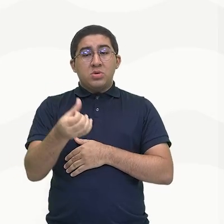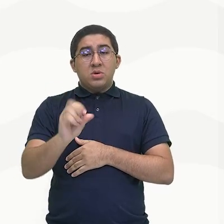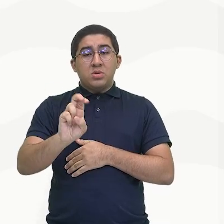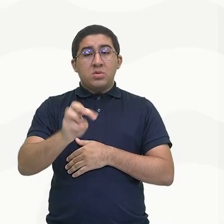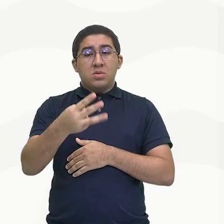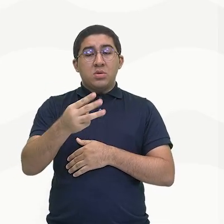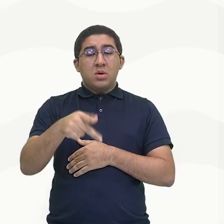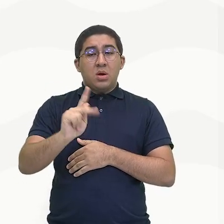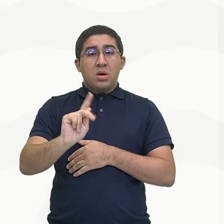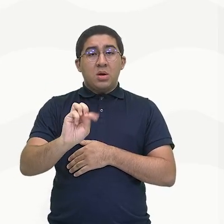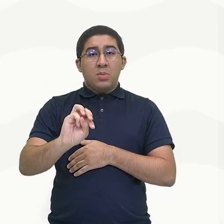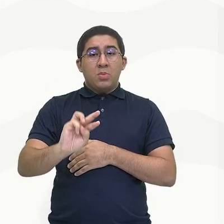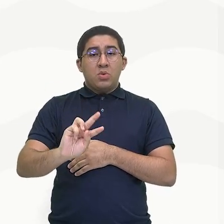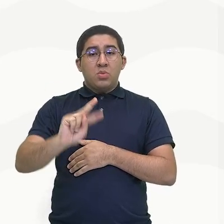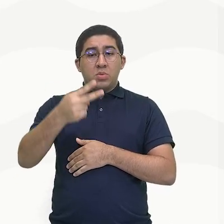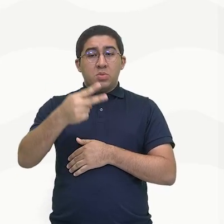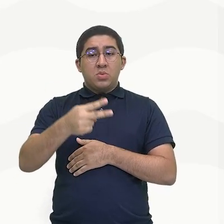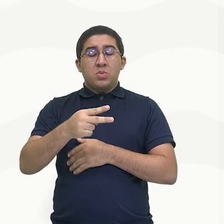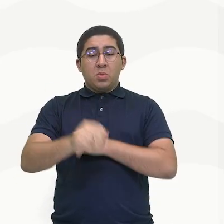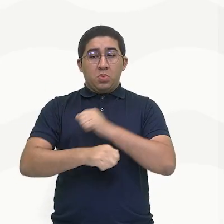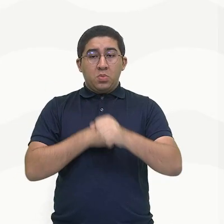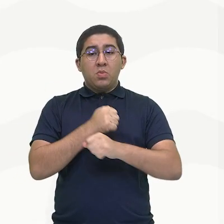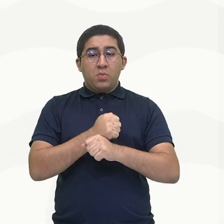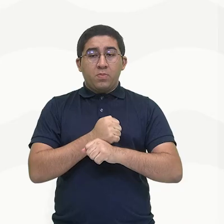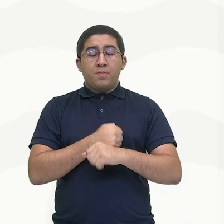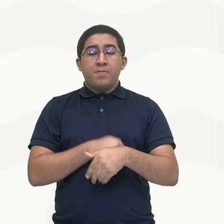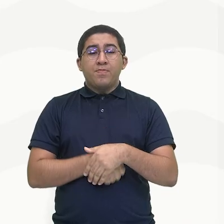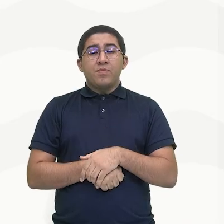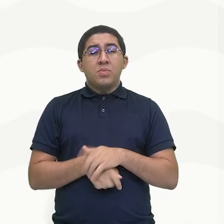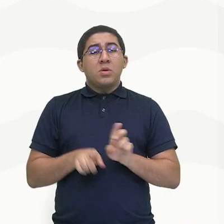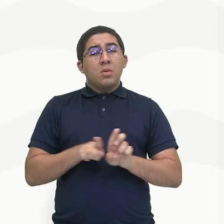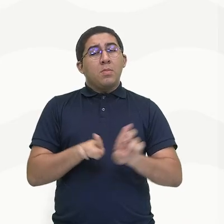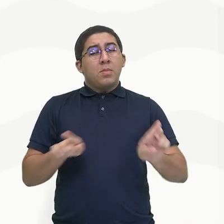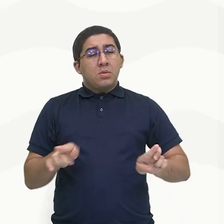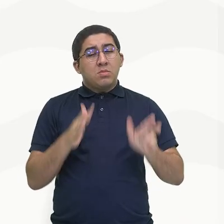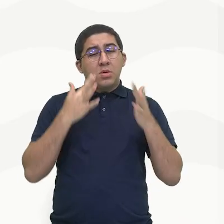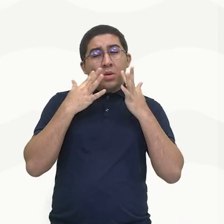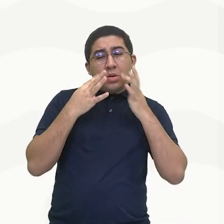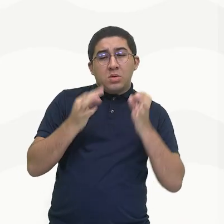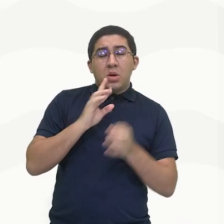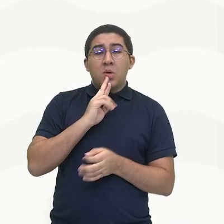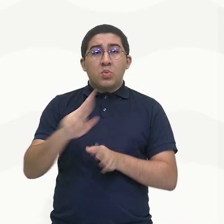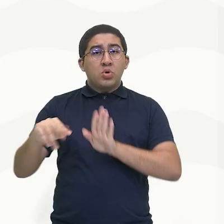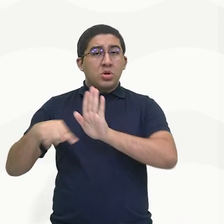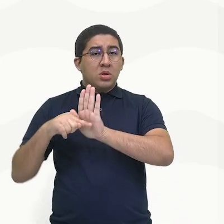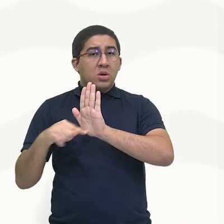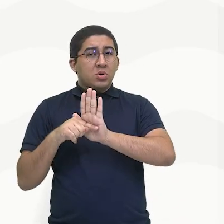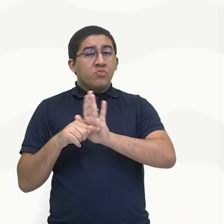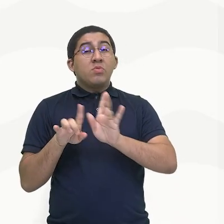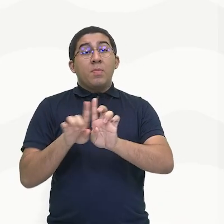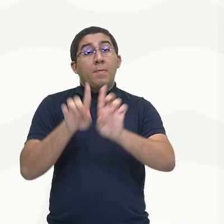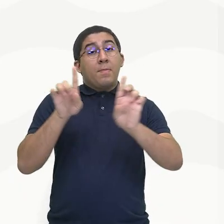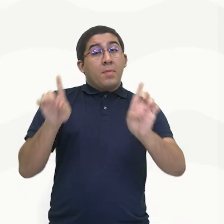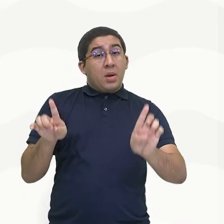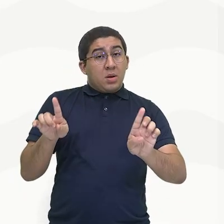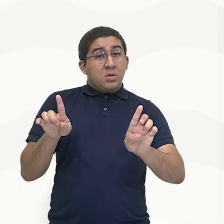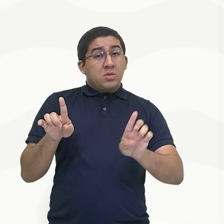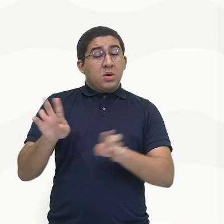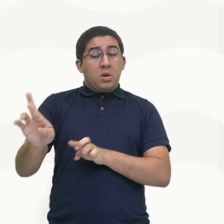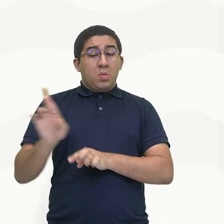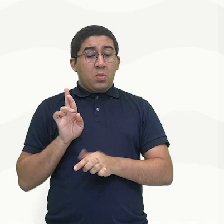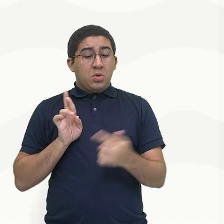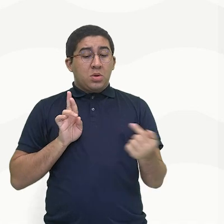2.653 quilômetros quadrados por ano. Mas olha só, resultado negativo, mas esse